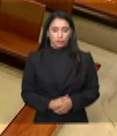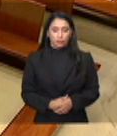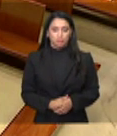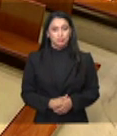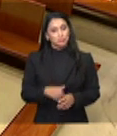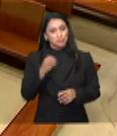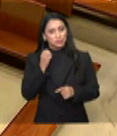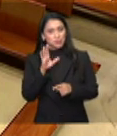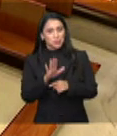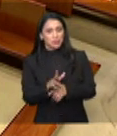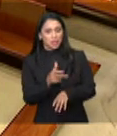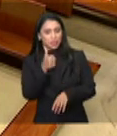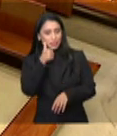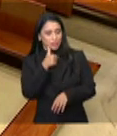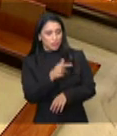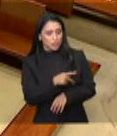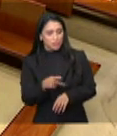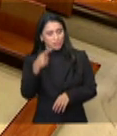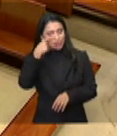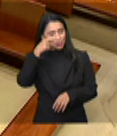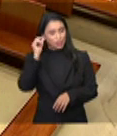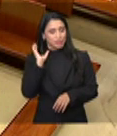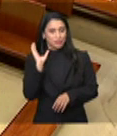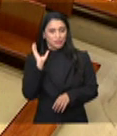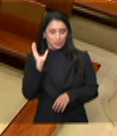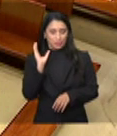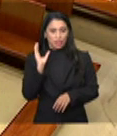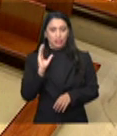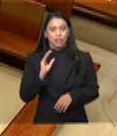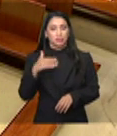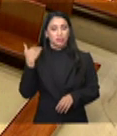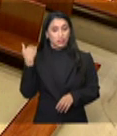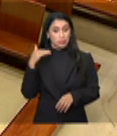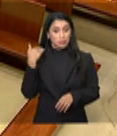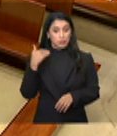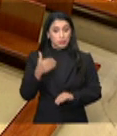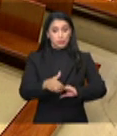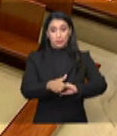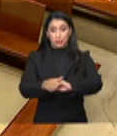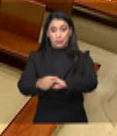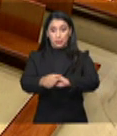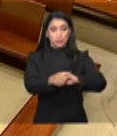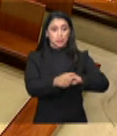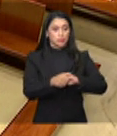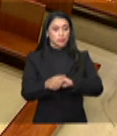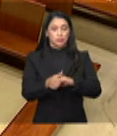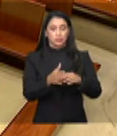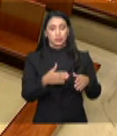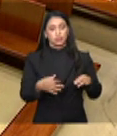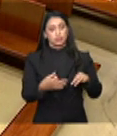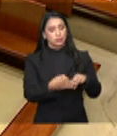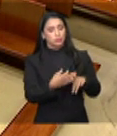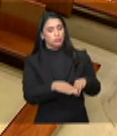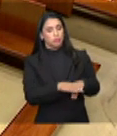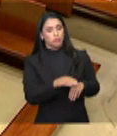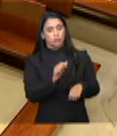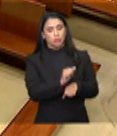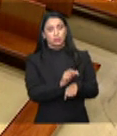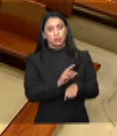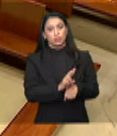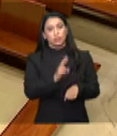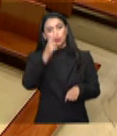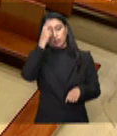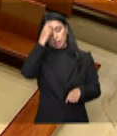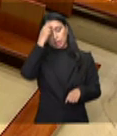Muito boa tarde, presidente, ministra Rosa Weber. Boa tarde, ministra Carmen Lúcia. O ministro Luiz Roberto Barroso senta-se à